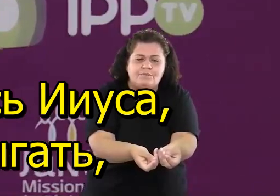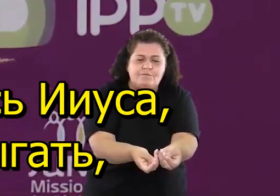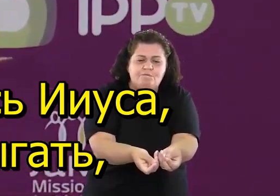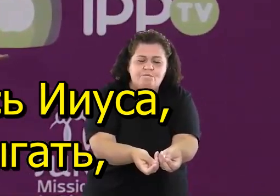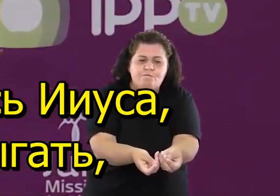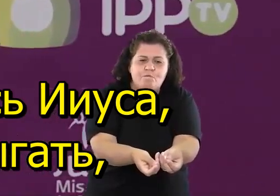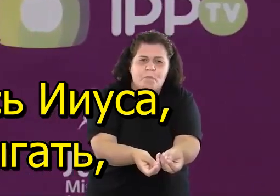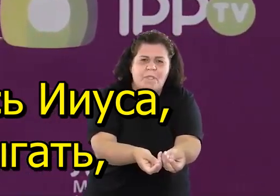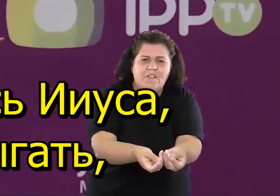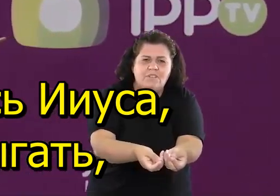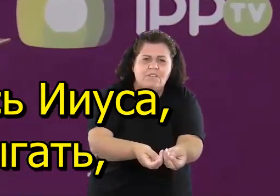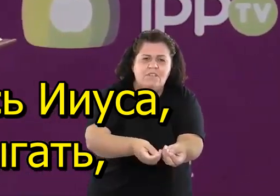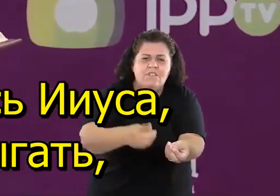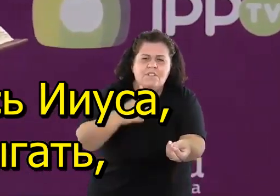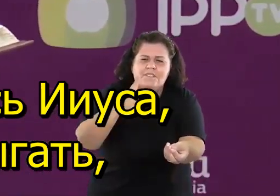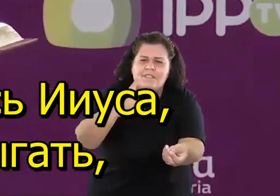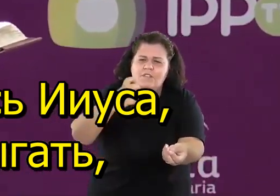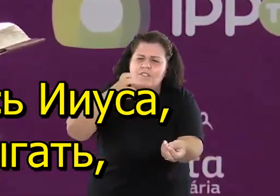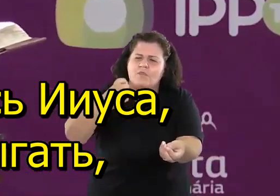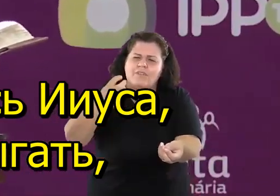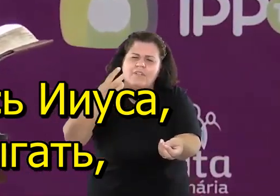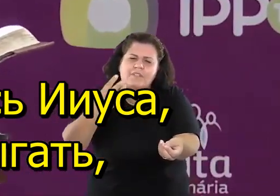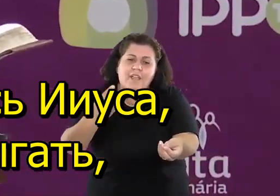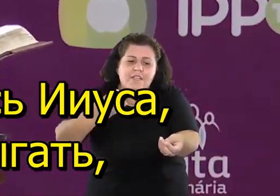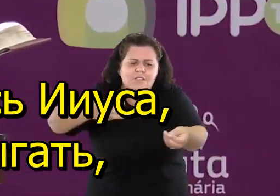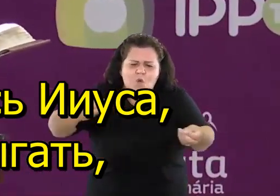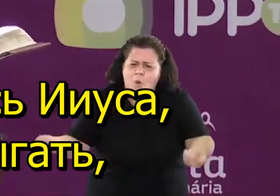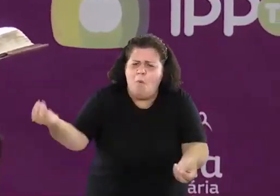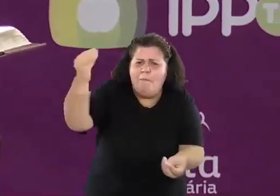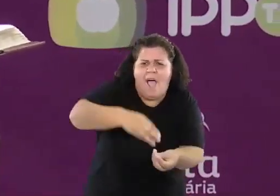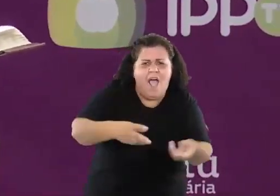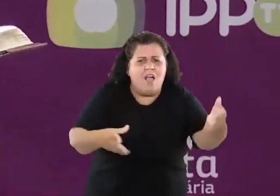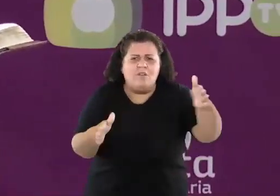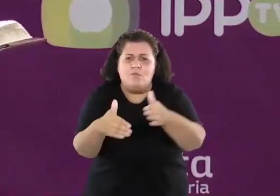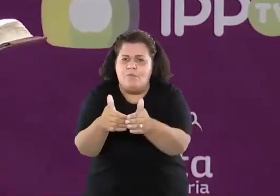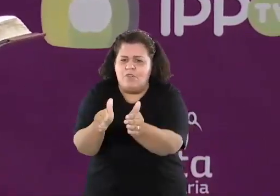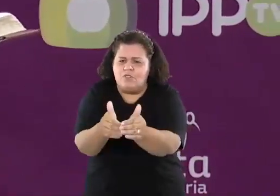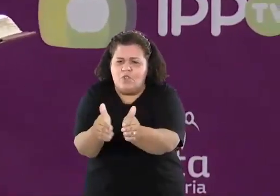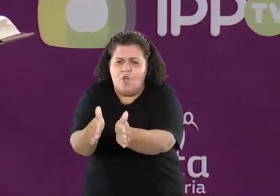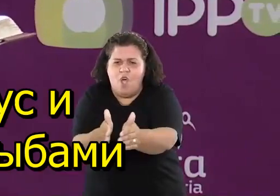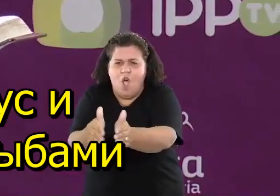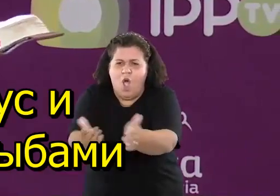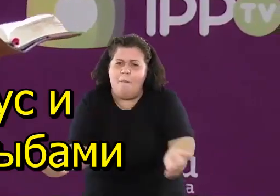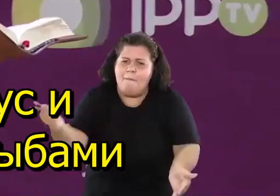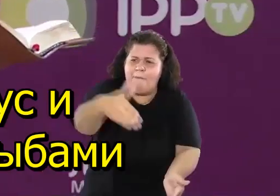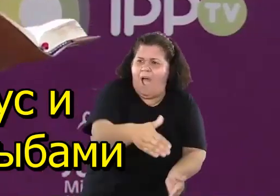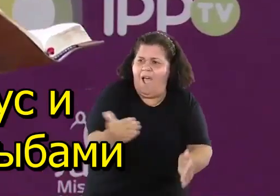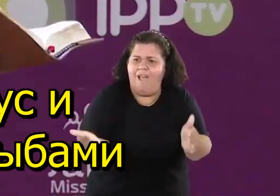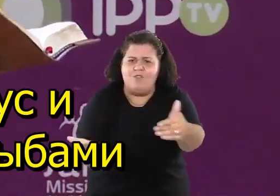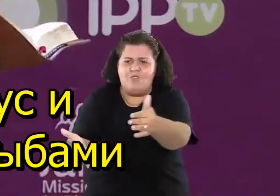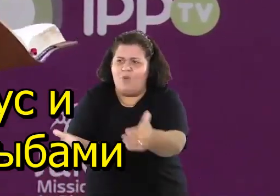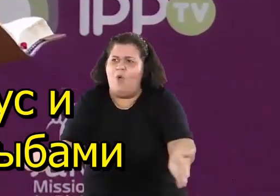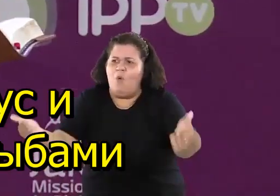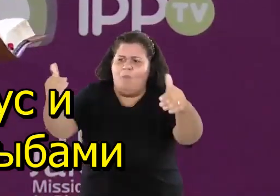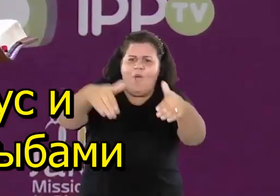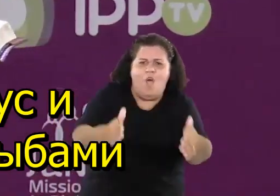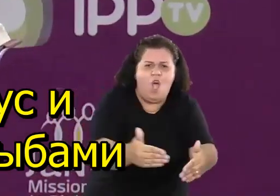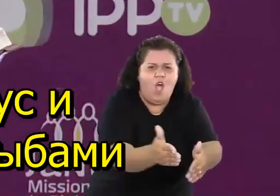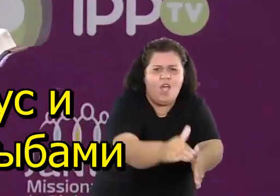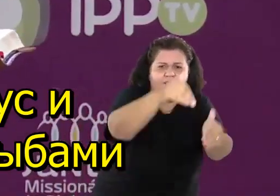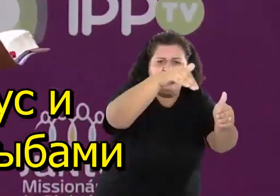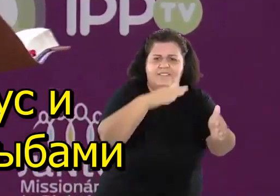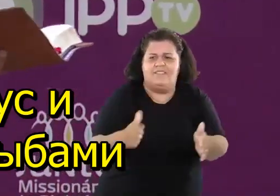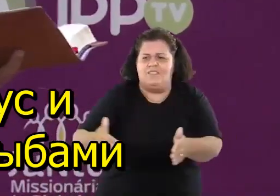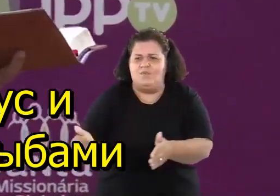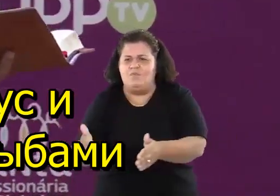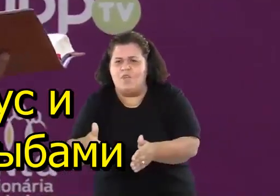obediência a Jesus, 153 grandes peixes começam a pular. Então o Pedro está consciente de que é Jesus, e ele